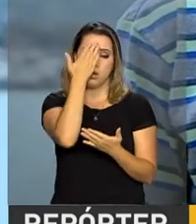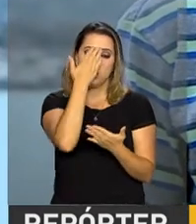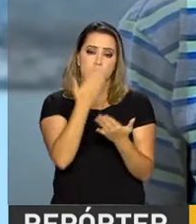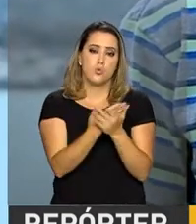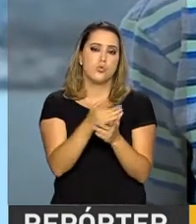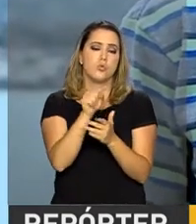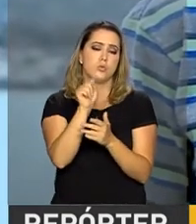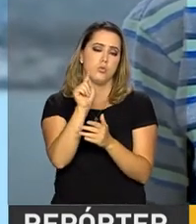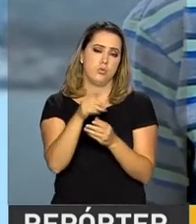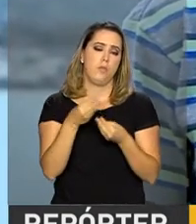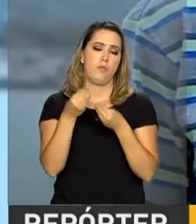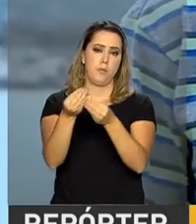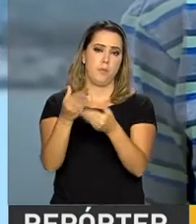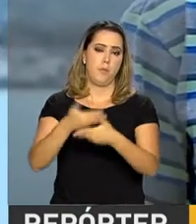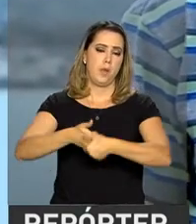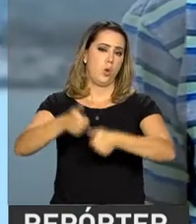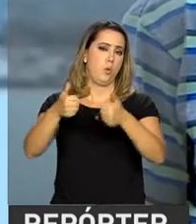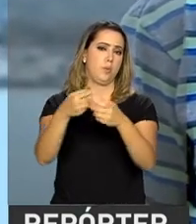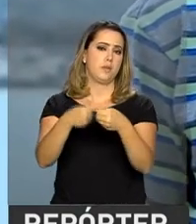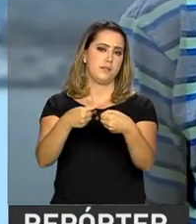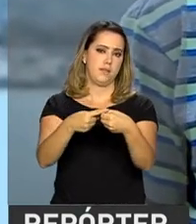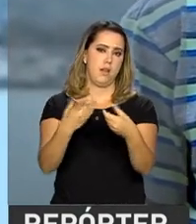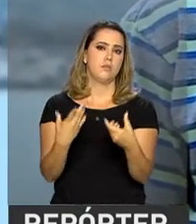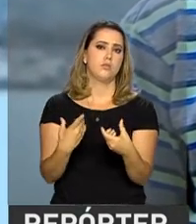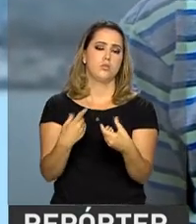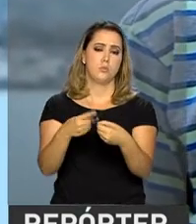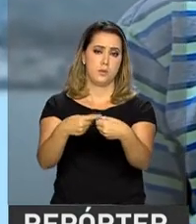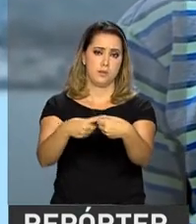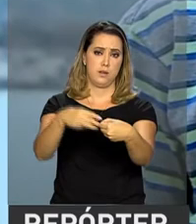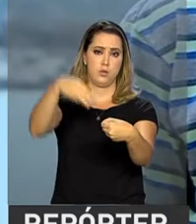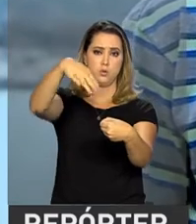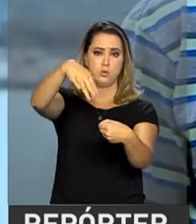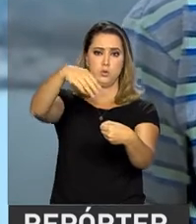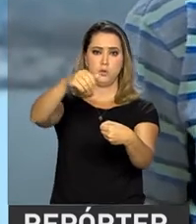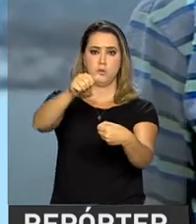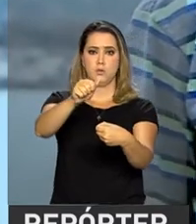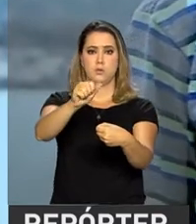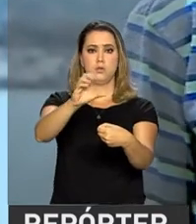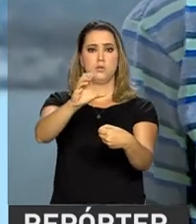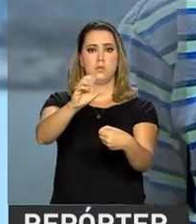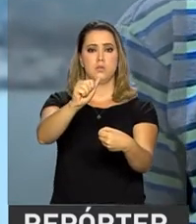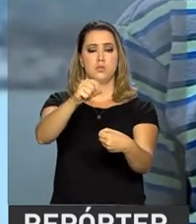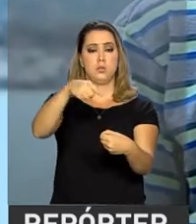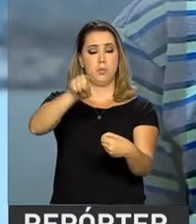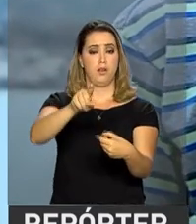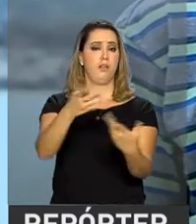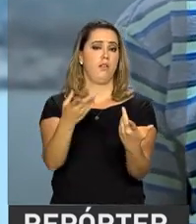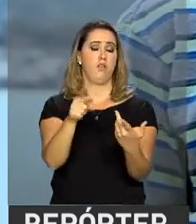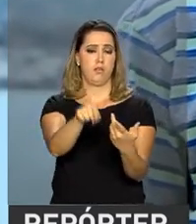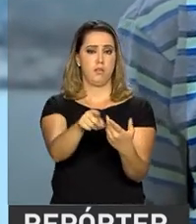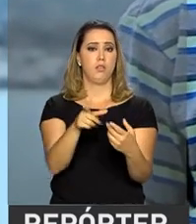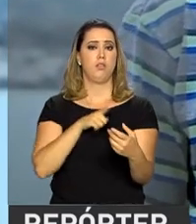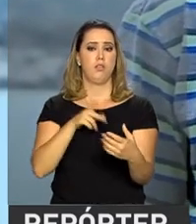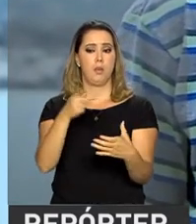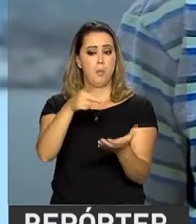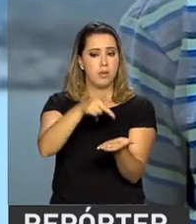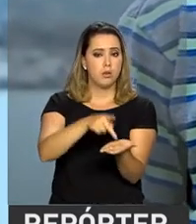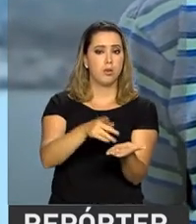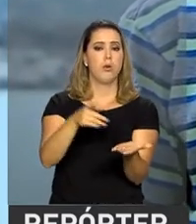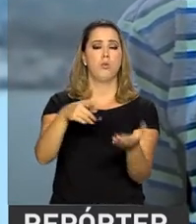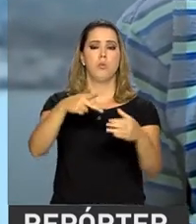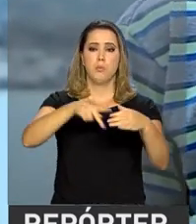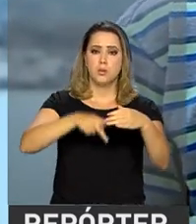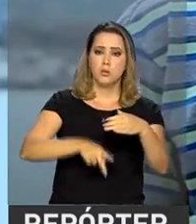benefícios à cidade né porque como falei é o petróleo está lá e têm empresas querendo